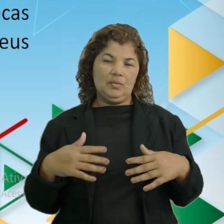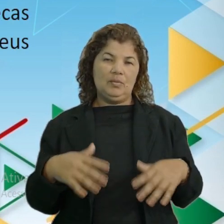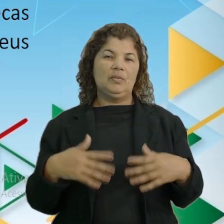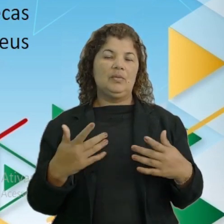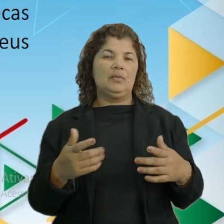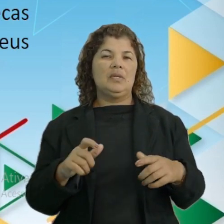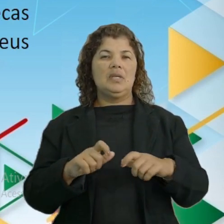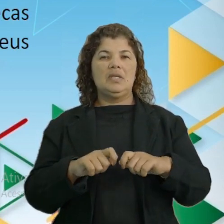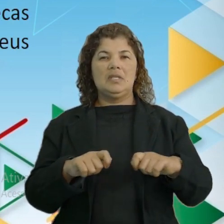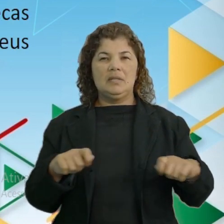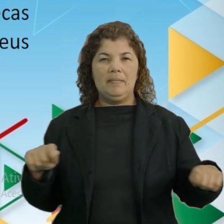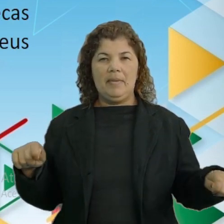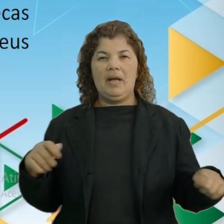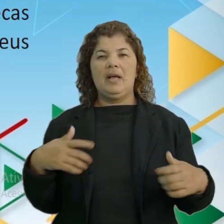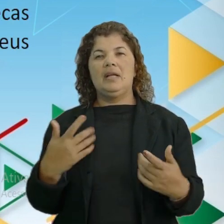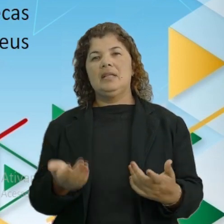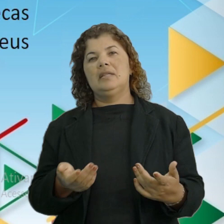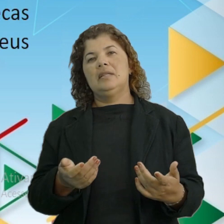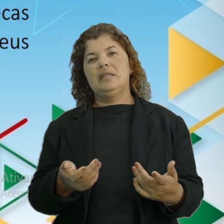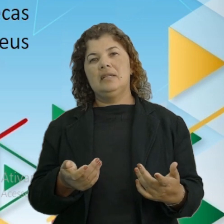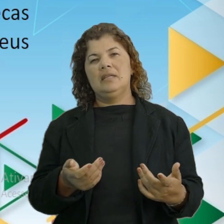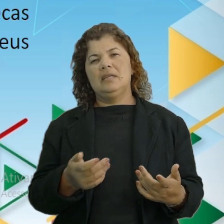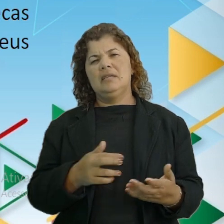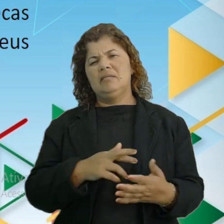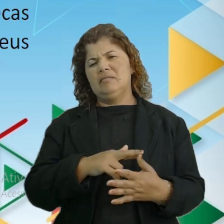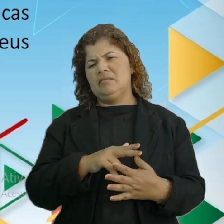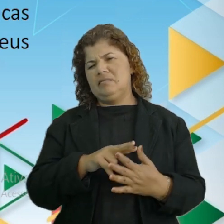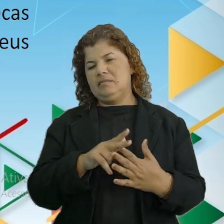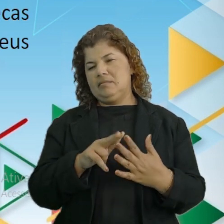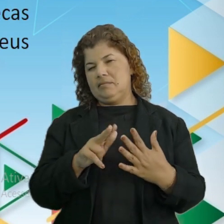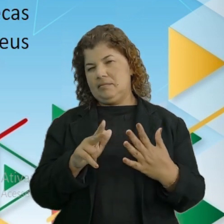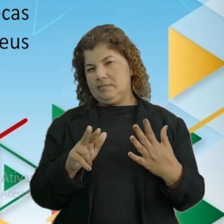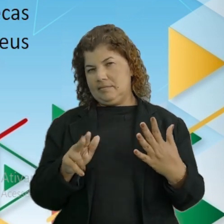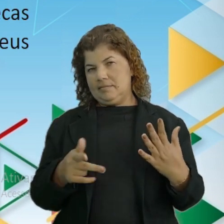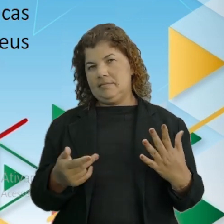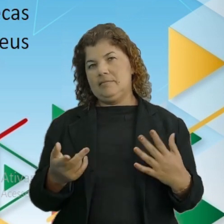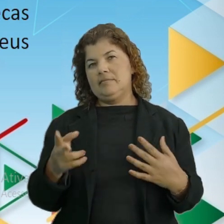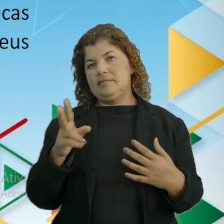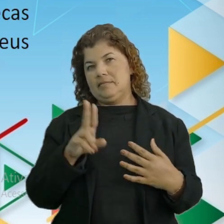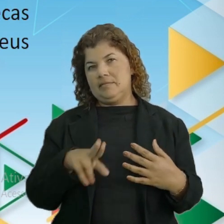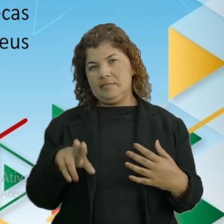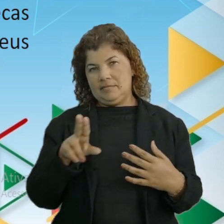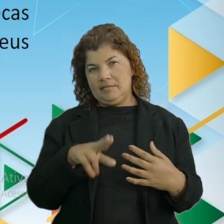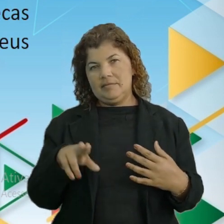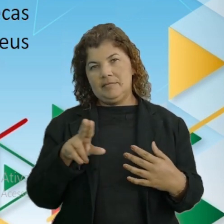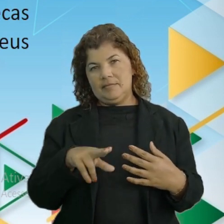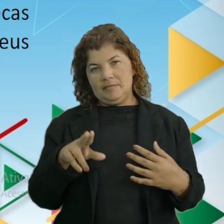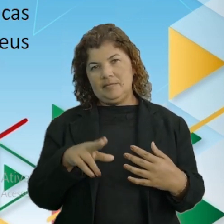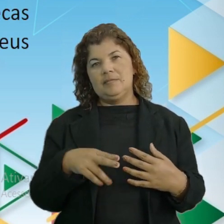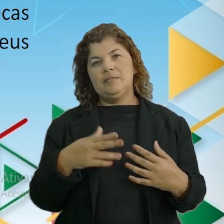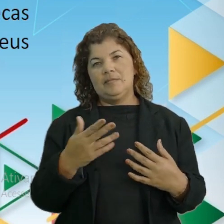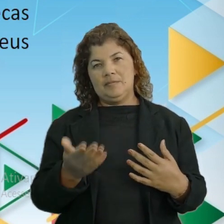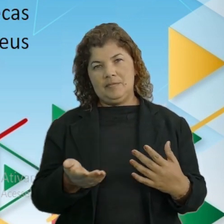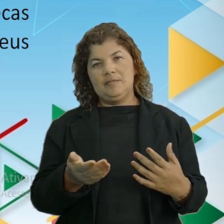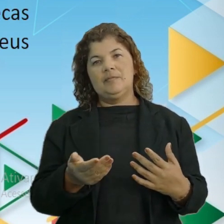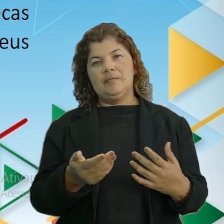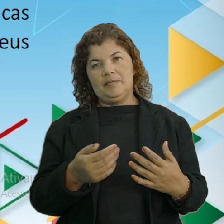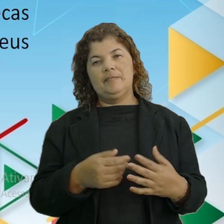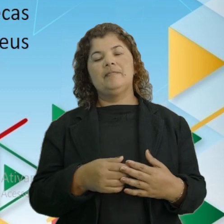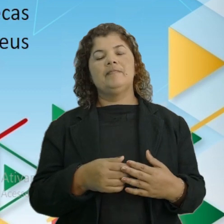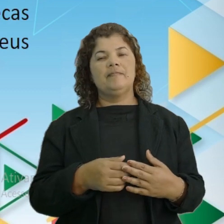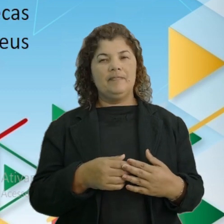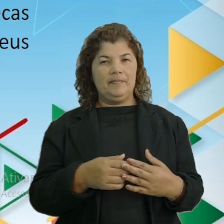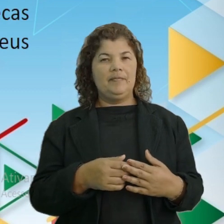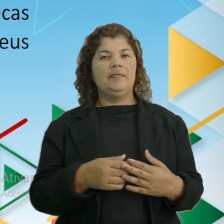espadas, bestas, arcabuzes, né? Alianças, também foi importante as